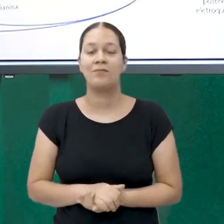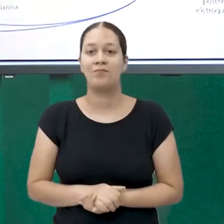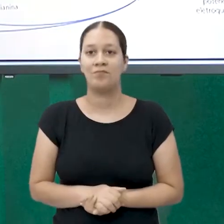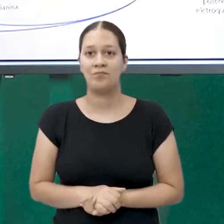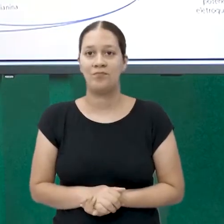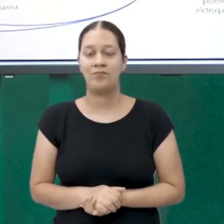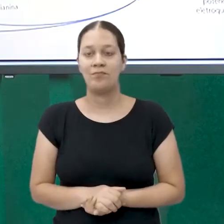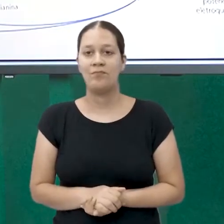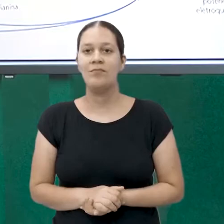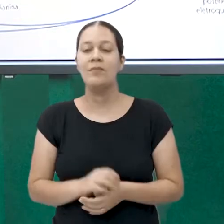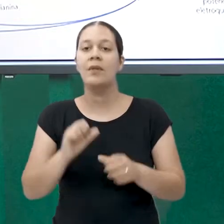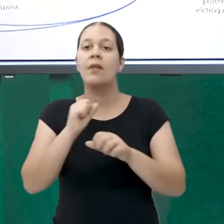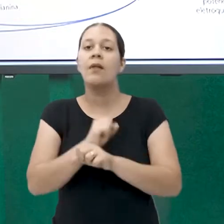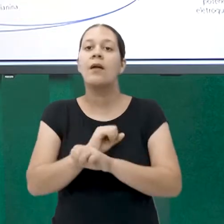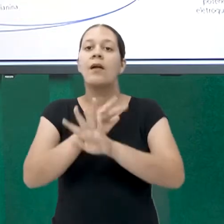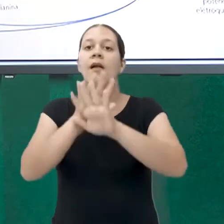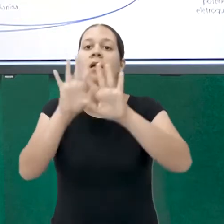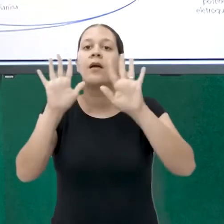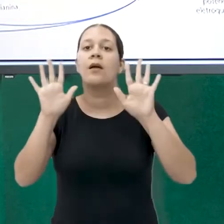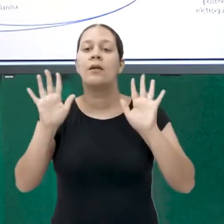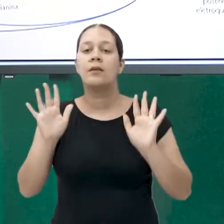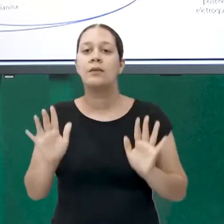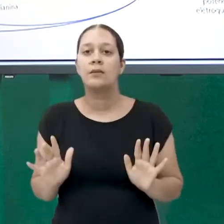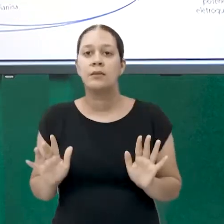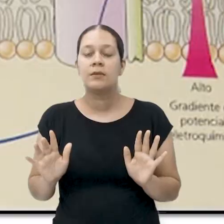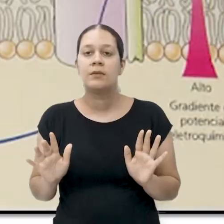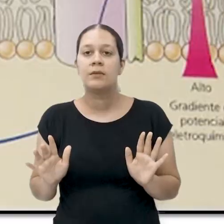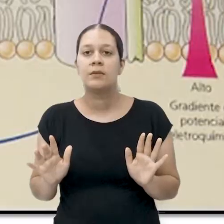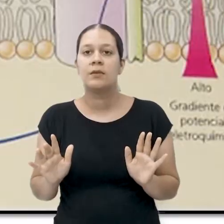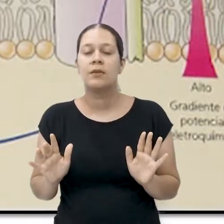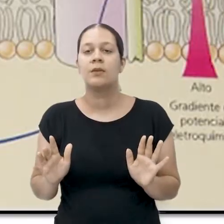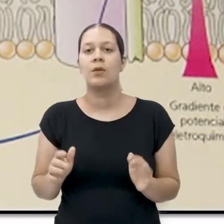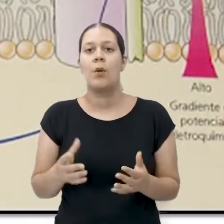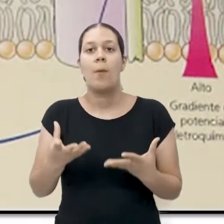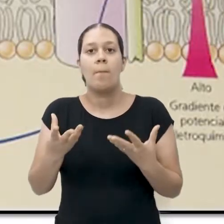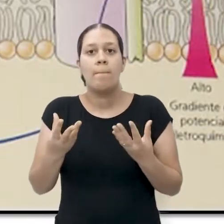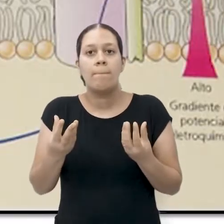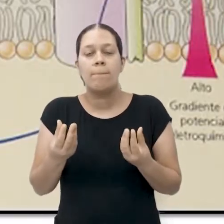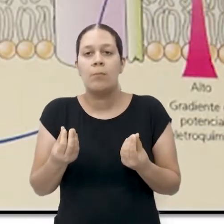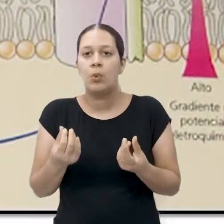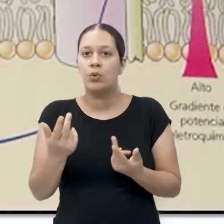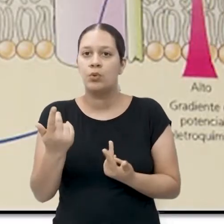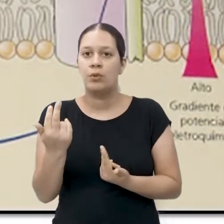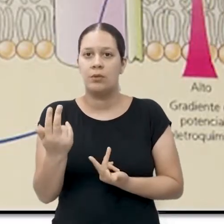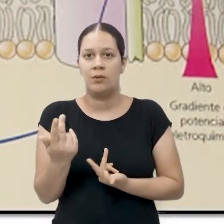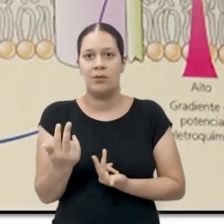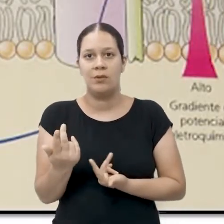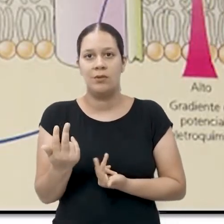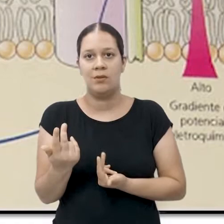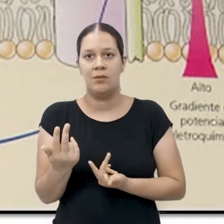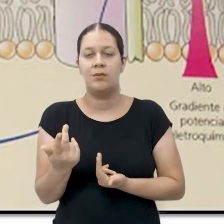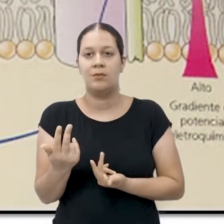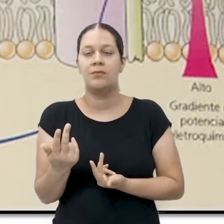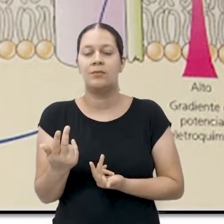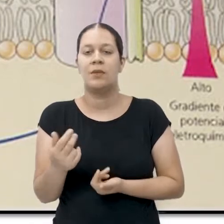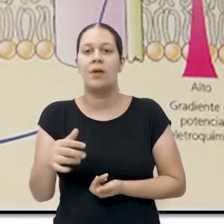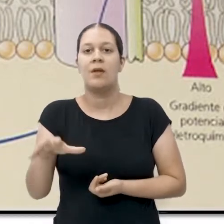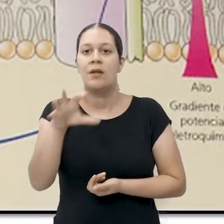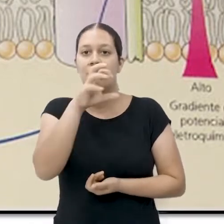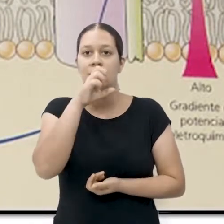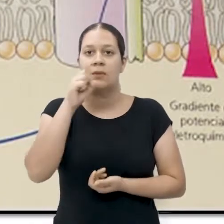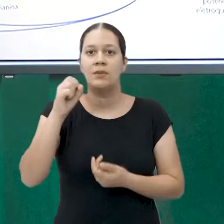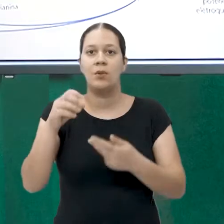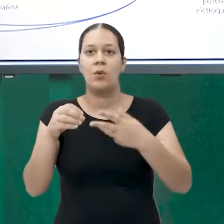Uau, espetáculo essa imagem. Olha só, na fase clara, é aquela fase que eu falei para vocês que é muito semelhante